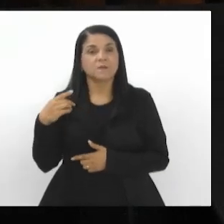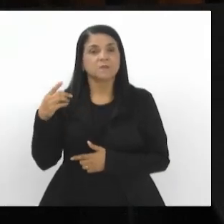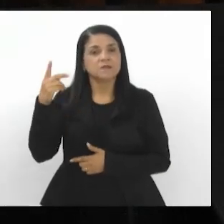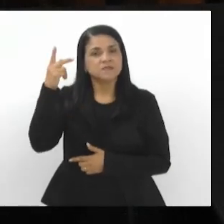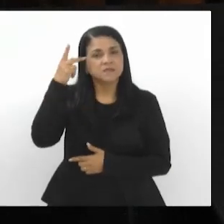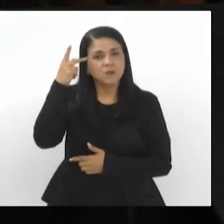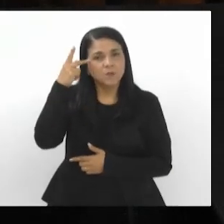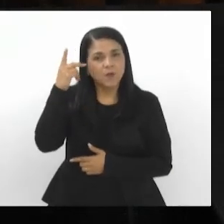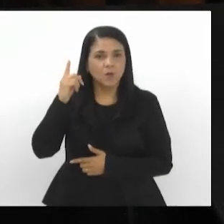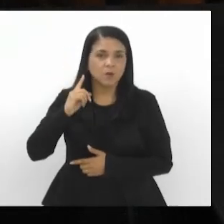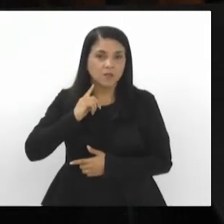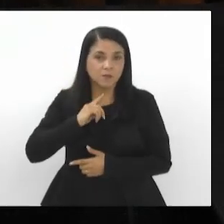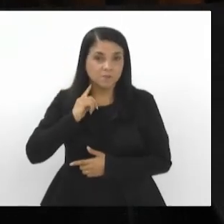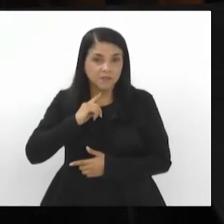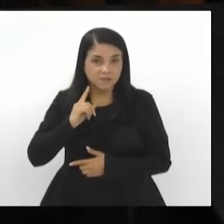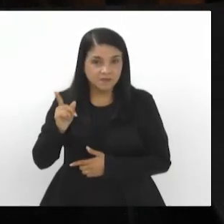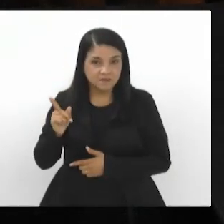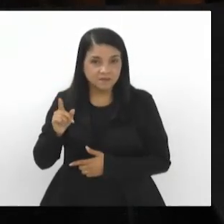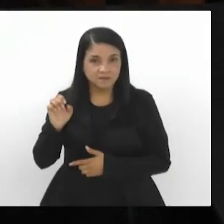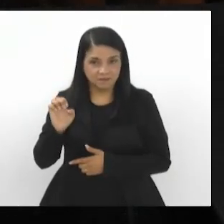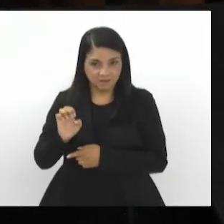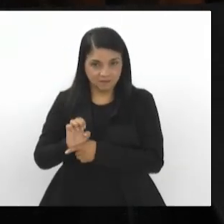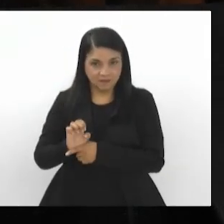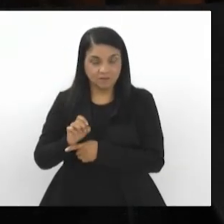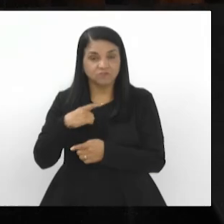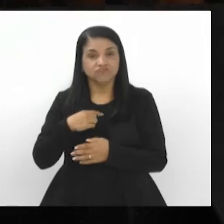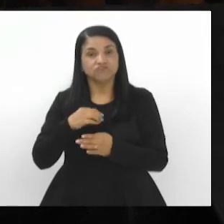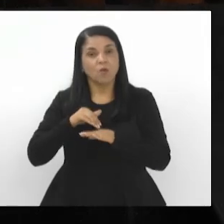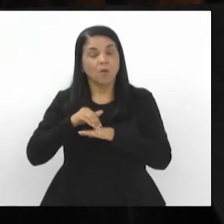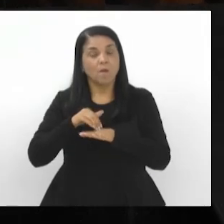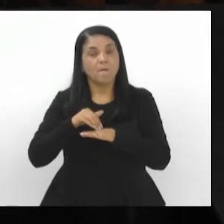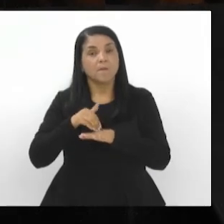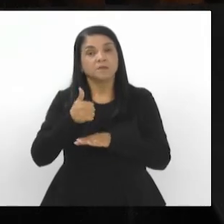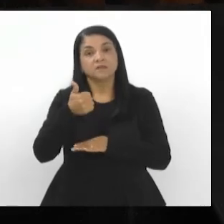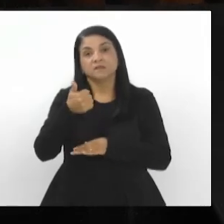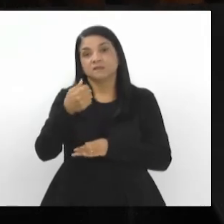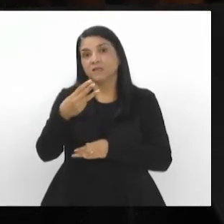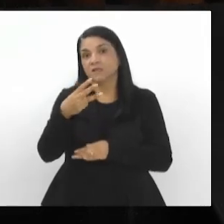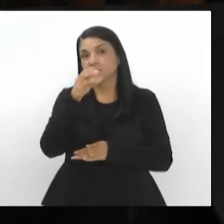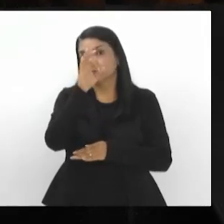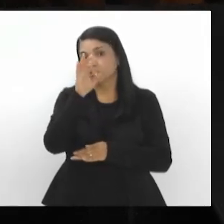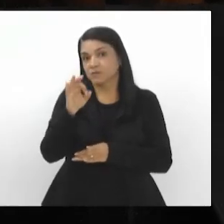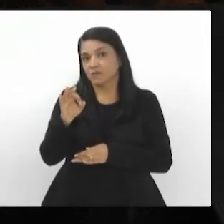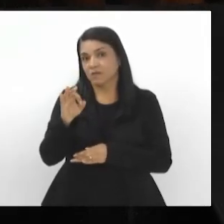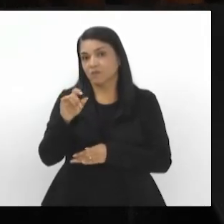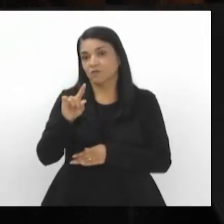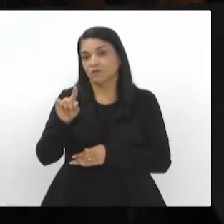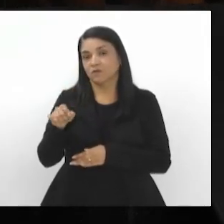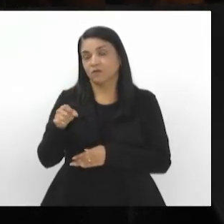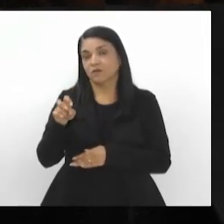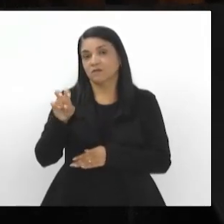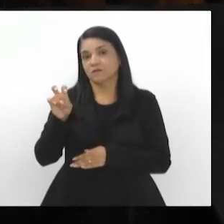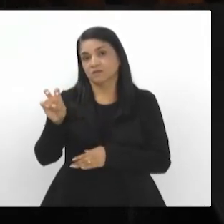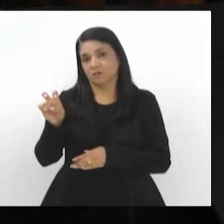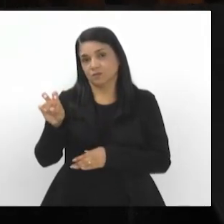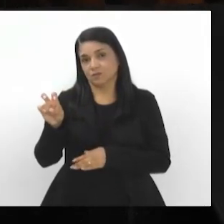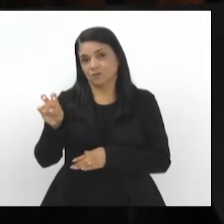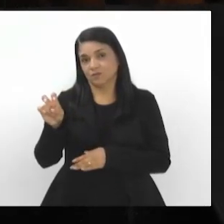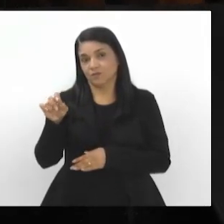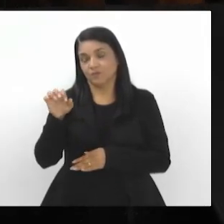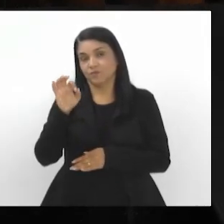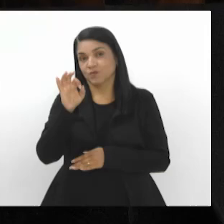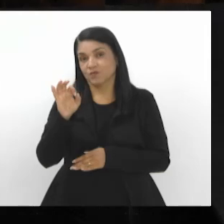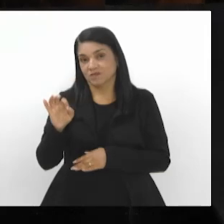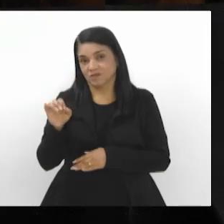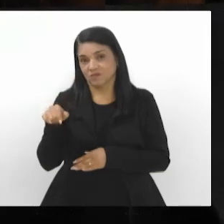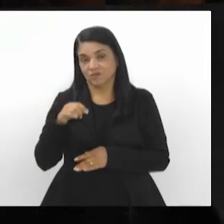terão, respectivamente, um aumento de 13,5% e 10,5%. Ou seja, o Rio de